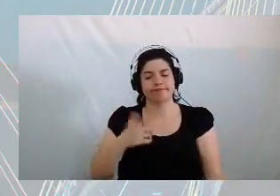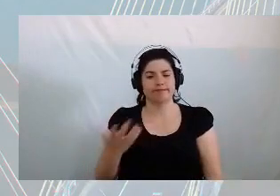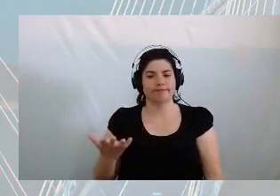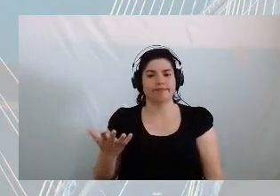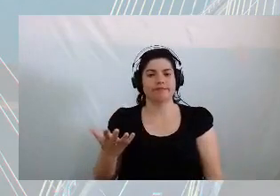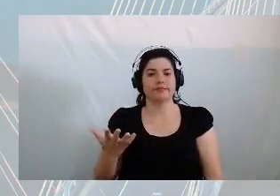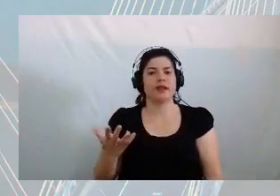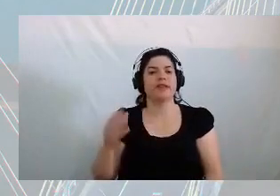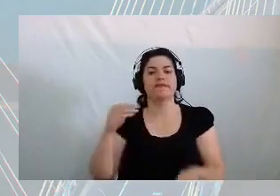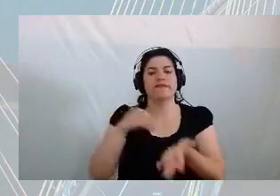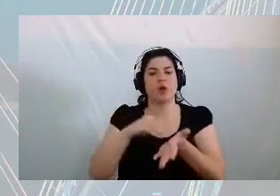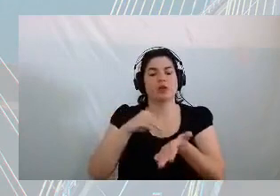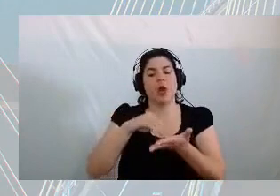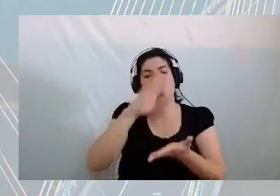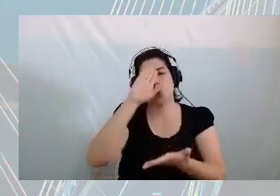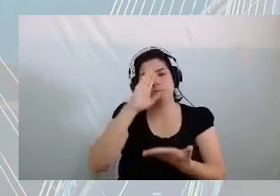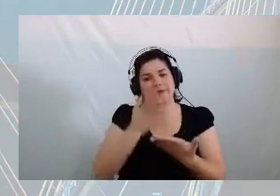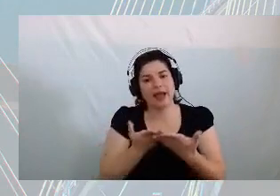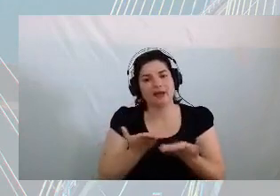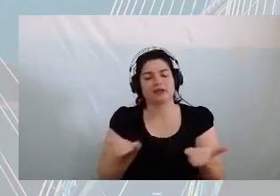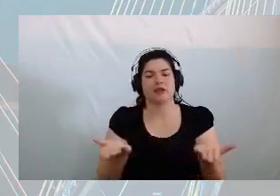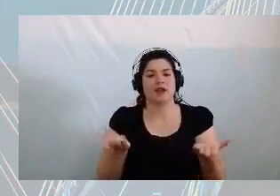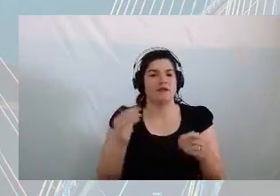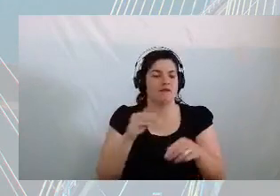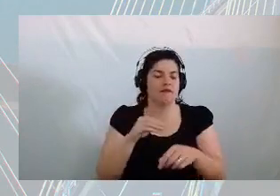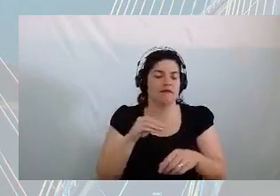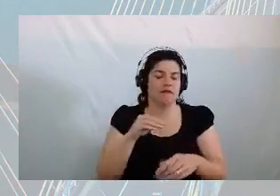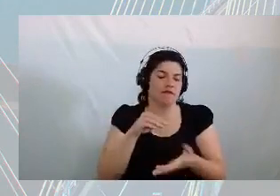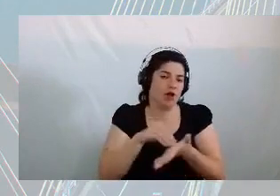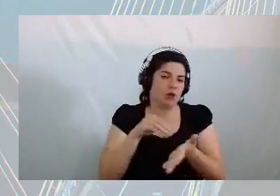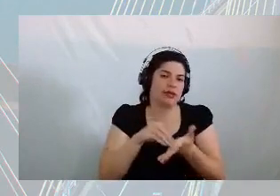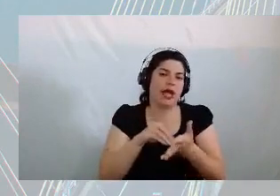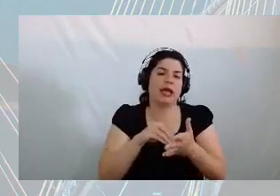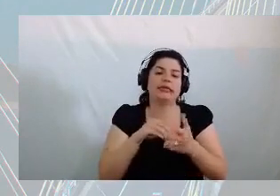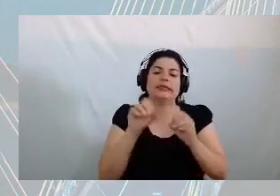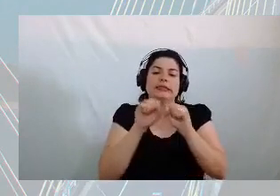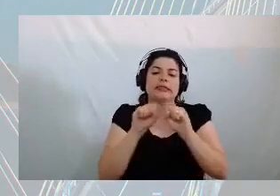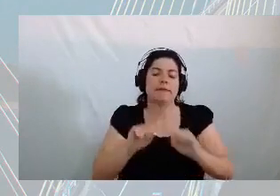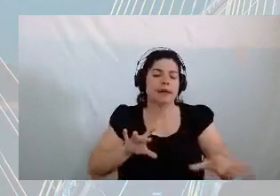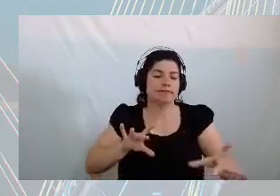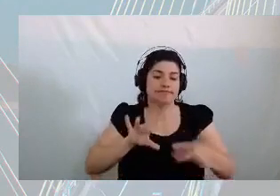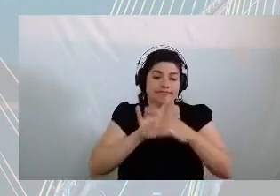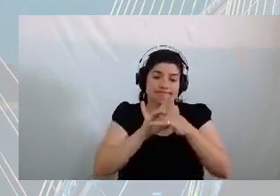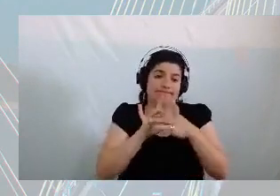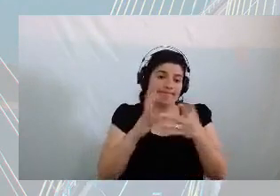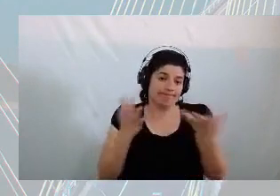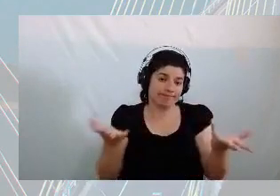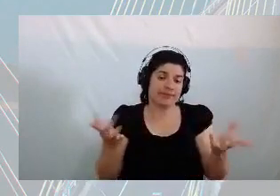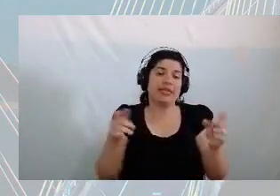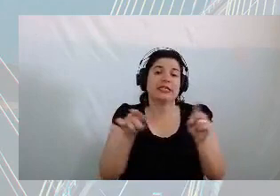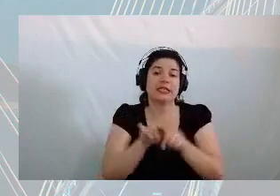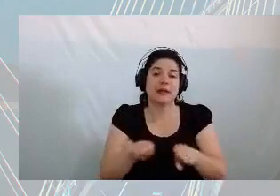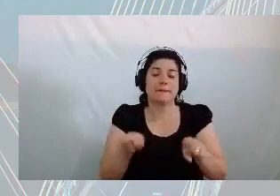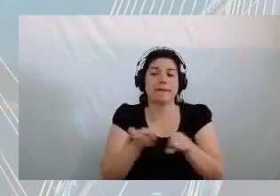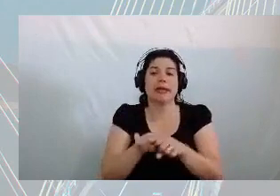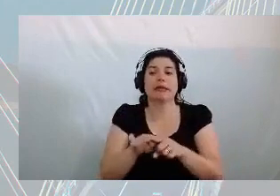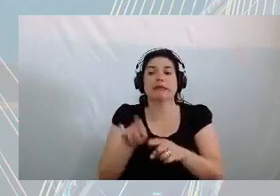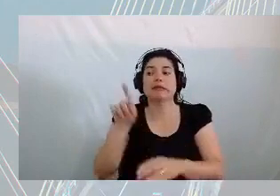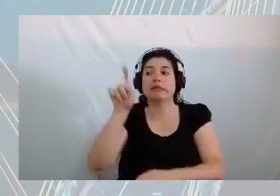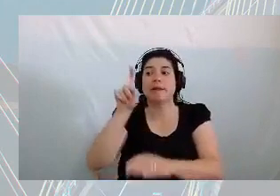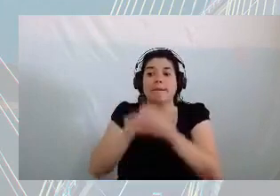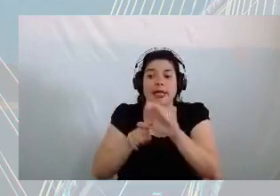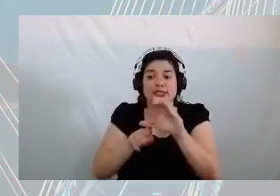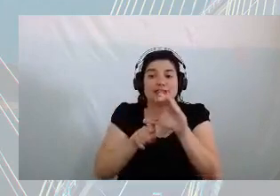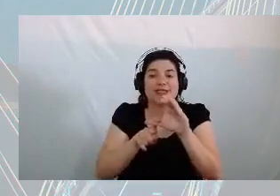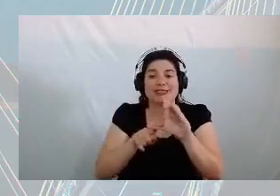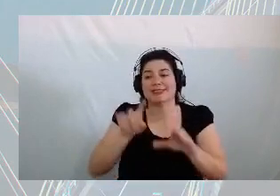falta de confiança, a falta de integração dos sistemas, como a Maria falou. Um outro sintoma muito comum, né, a alta dependência da TI. As pessoas não têm